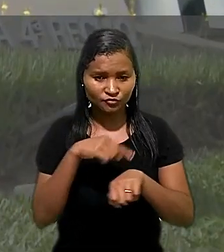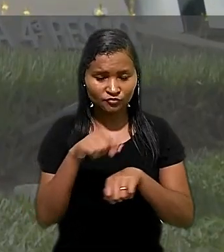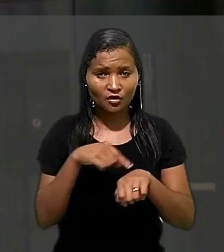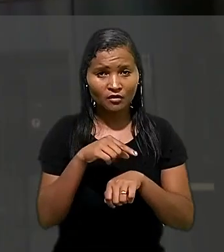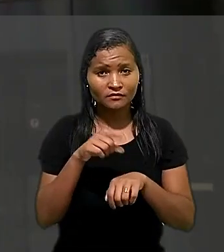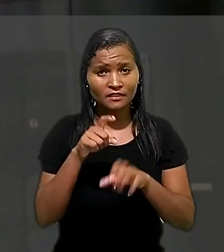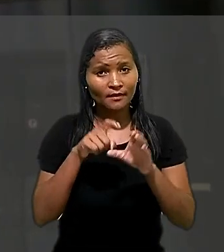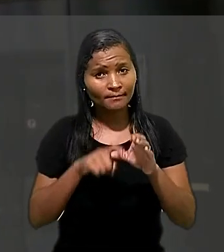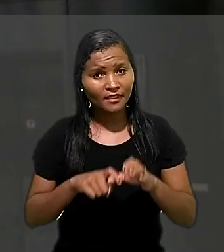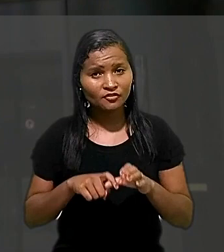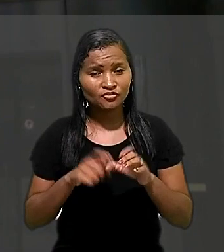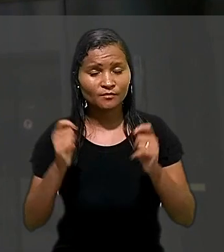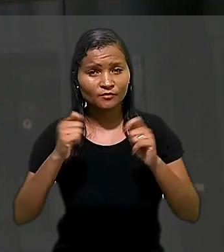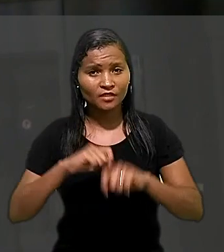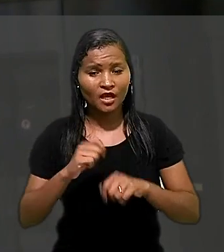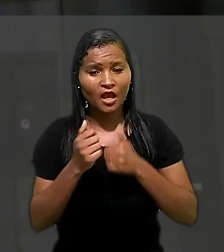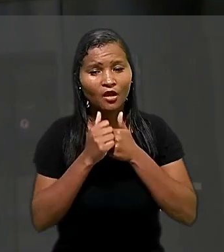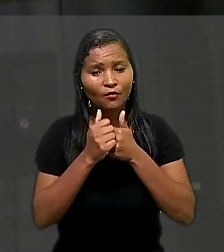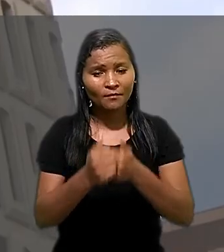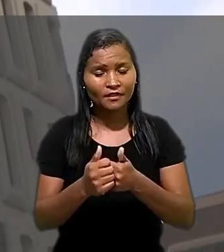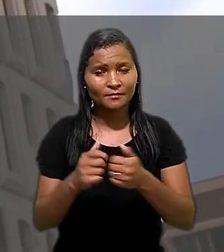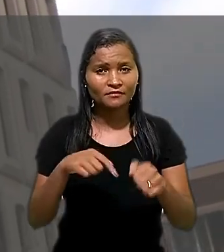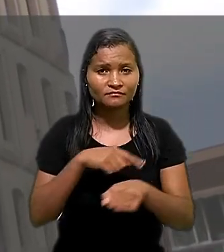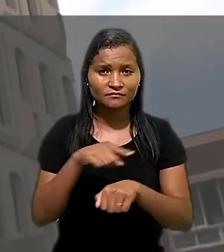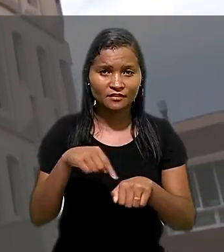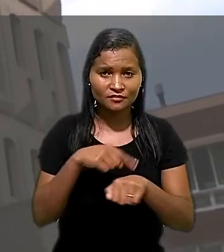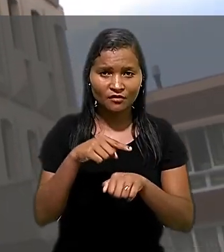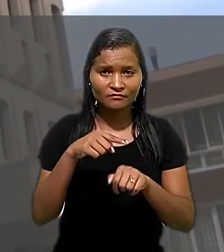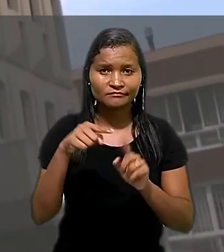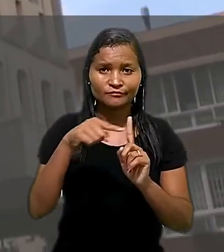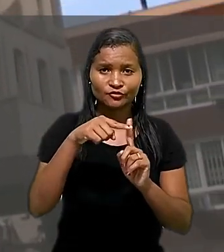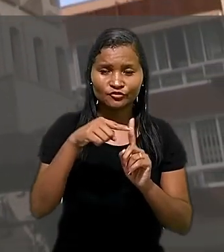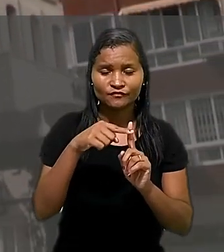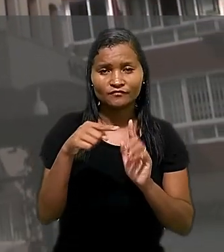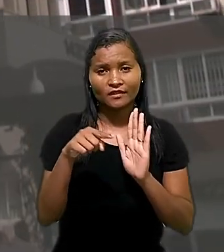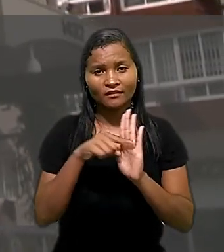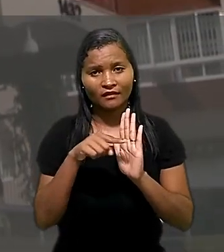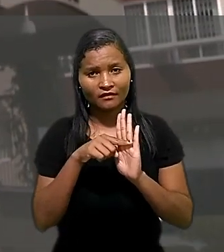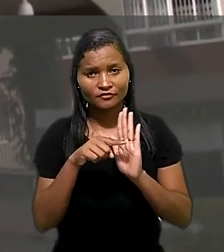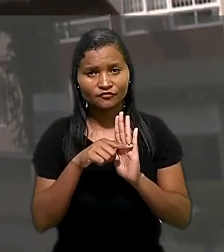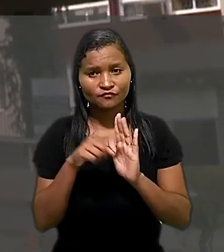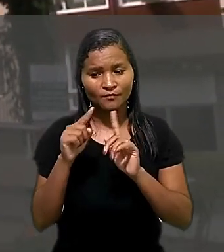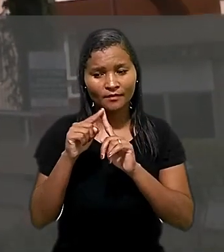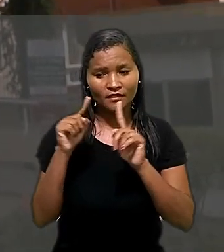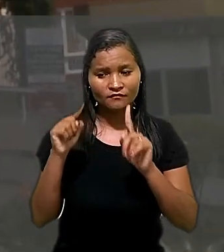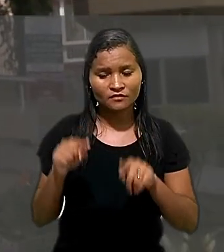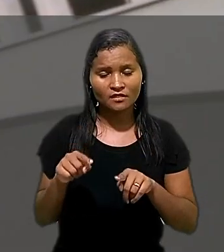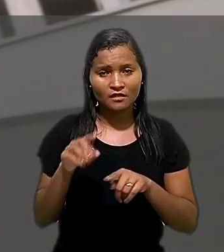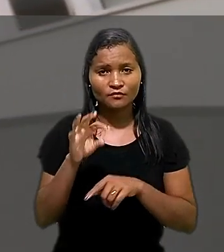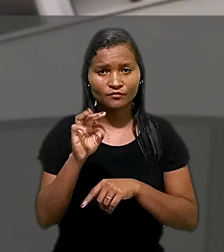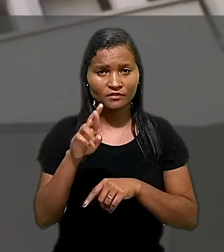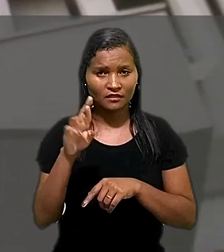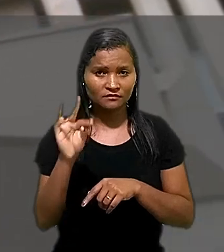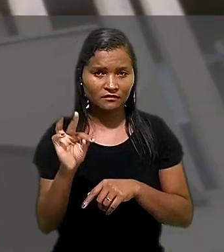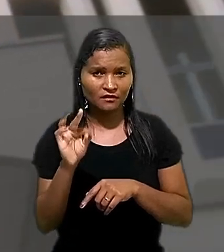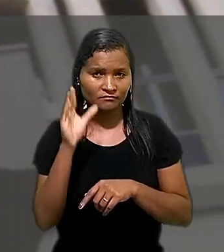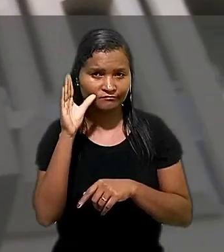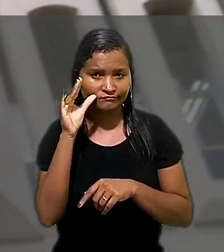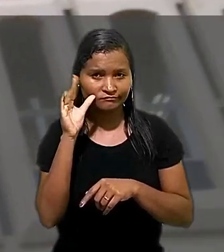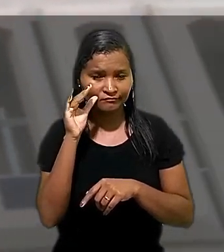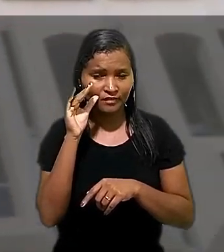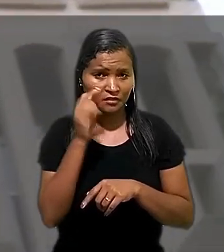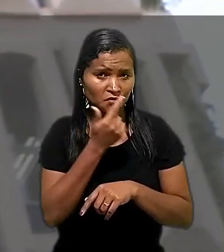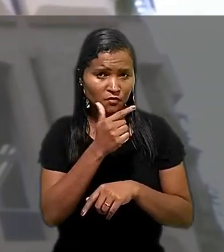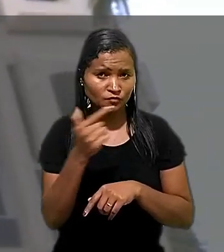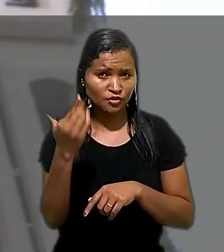à possibilidade de acompanhamento dos créditos e dos débitos pela empregada. O TRT observou que, no caso, não